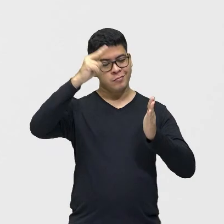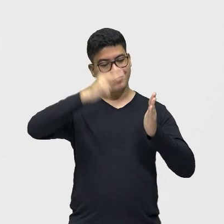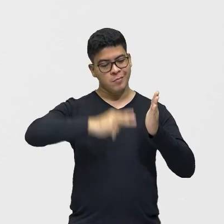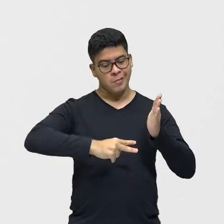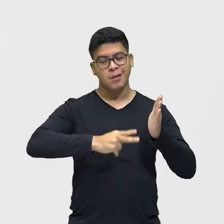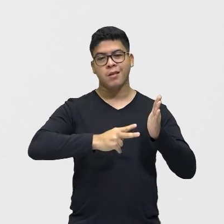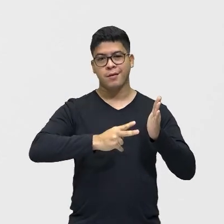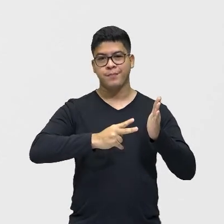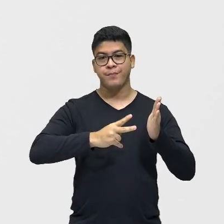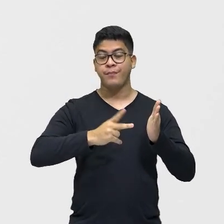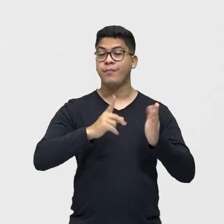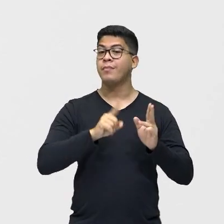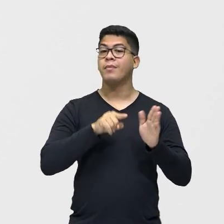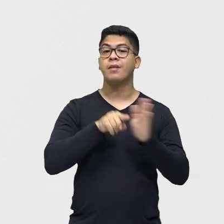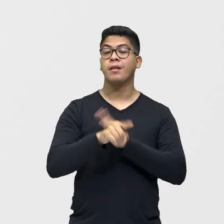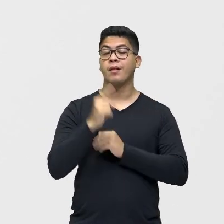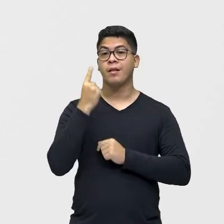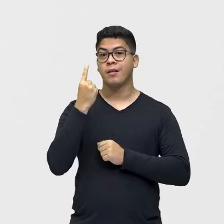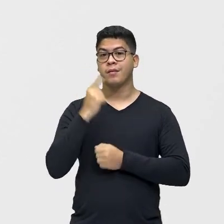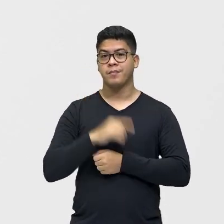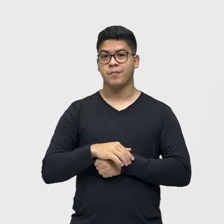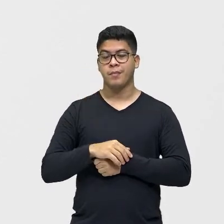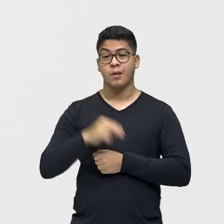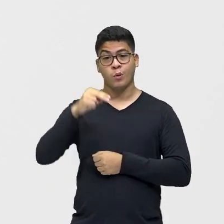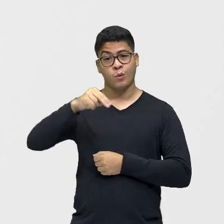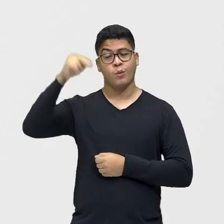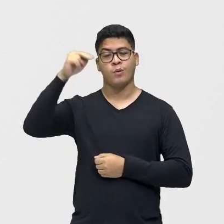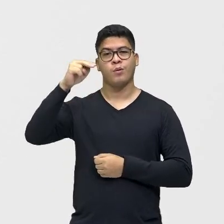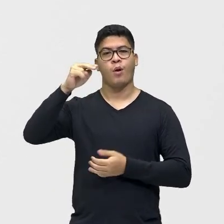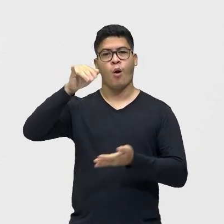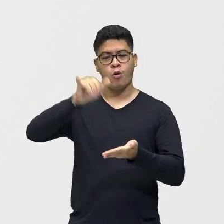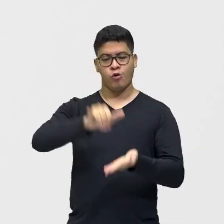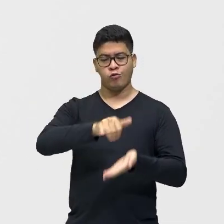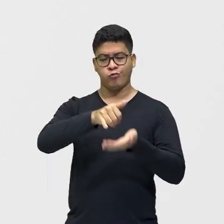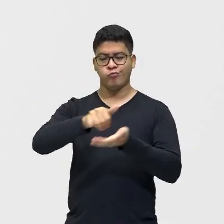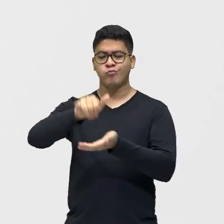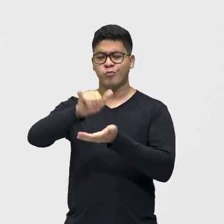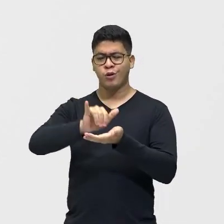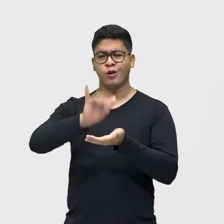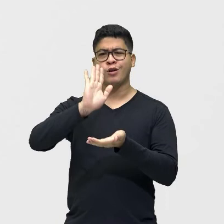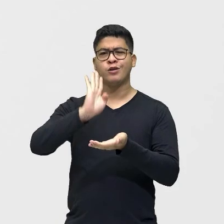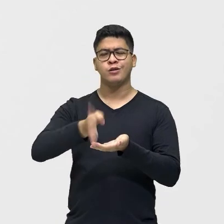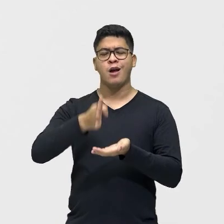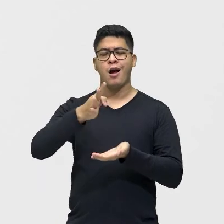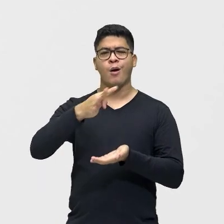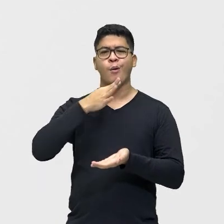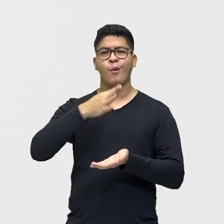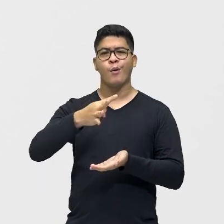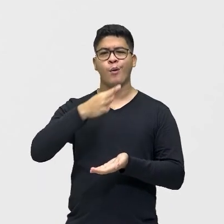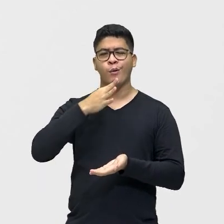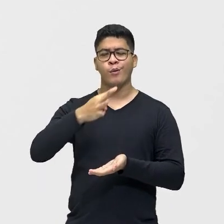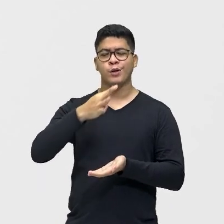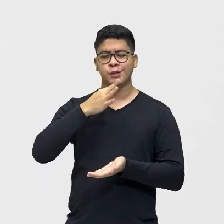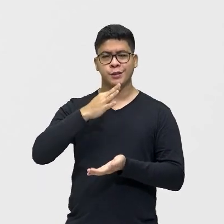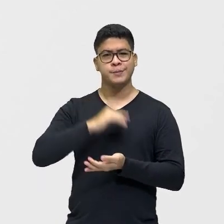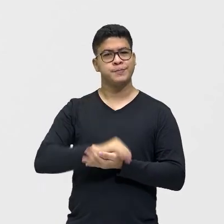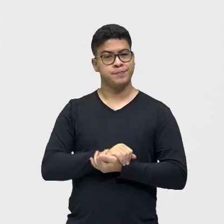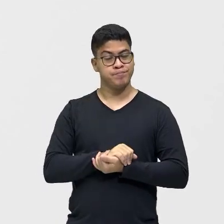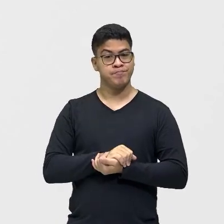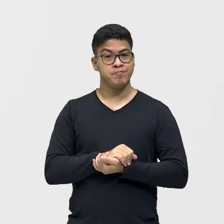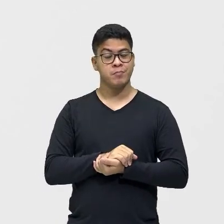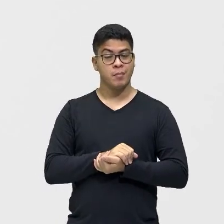na região norte, a dança do boi-bumbá já é bastante conhecida. É uma dança que